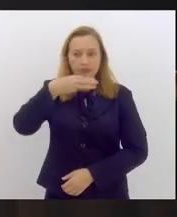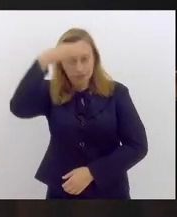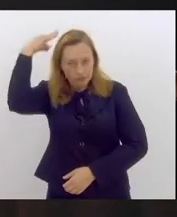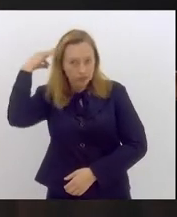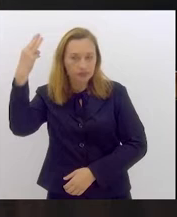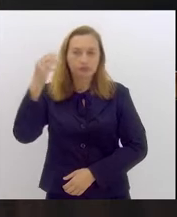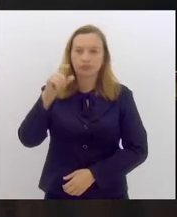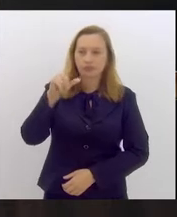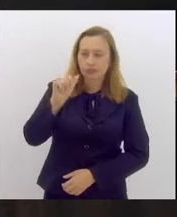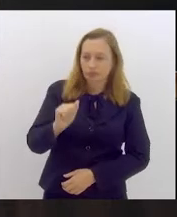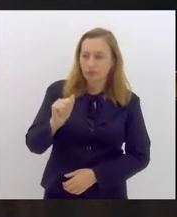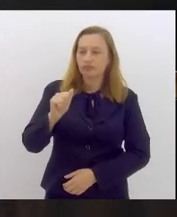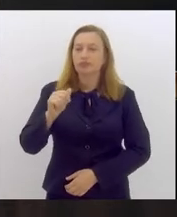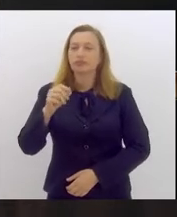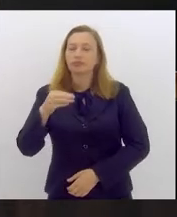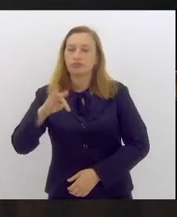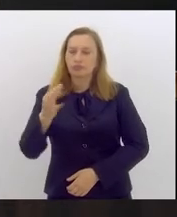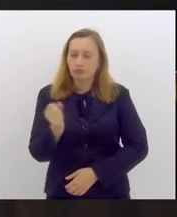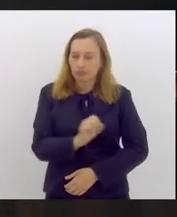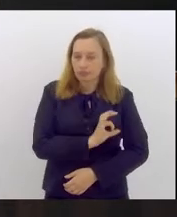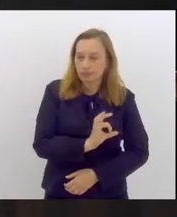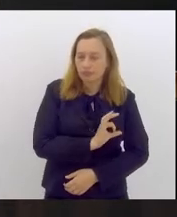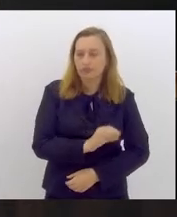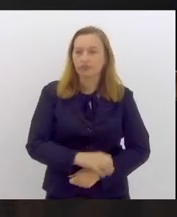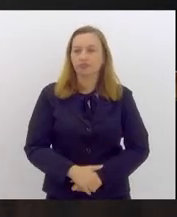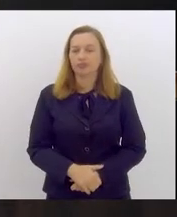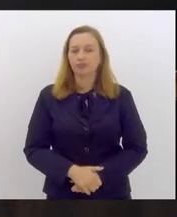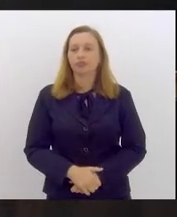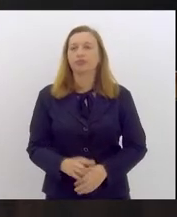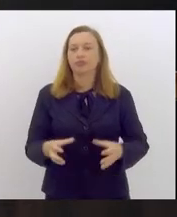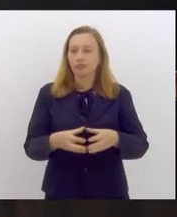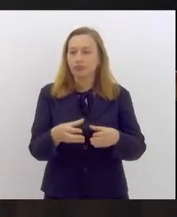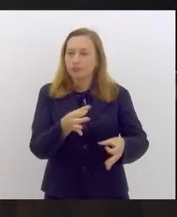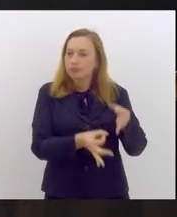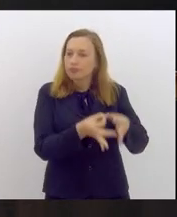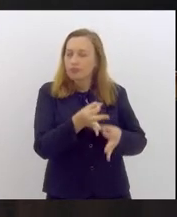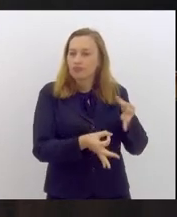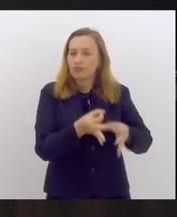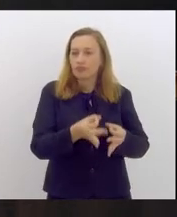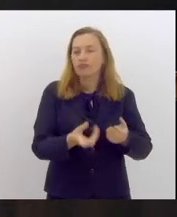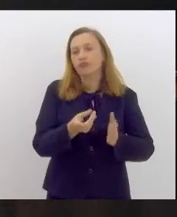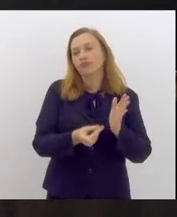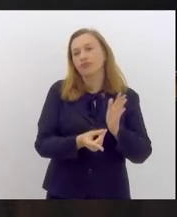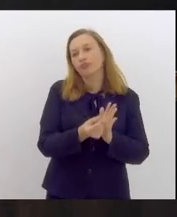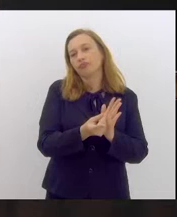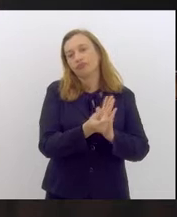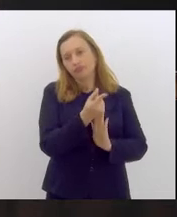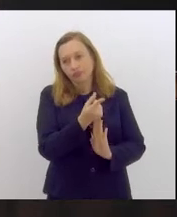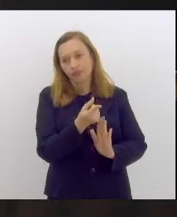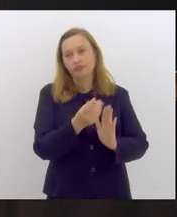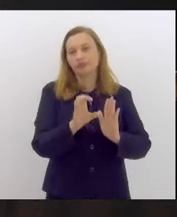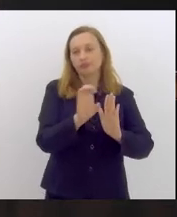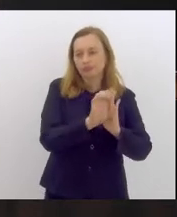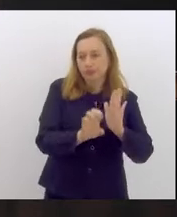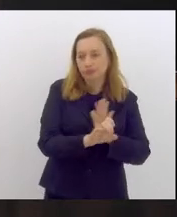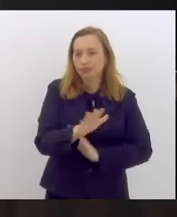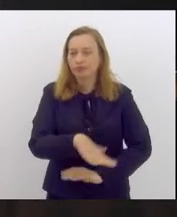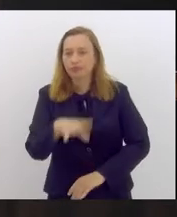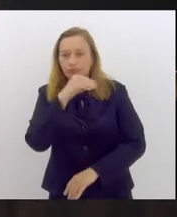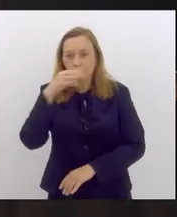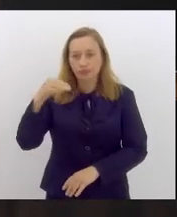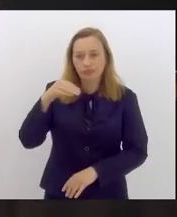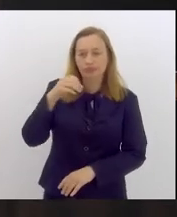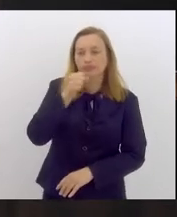Alana Passos, Marta Rocha e Márcio Pacheco. Pendente de parecer das Comissões de Constituição e Justiça, de Orçamento da Criança e do Adolescente, do Idoso,